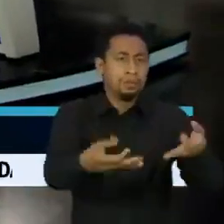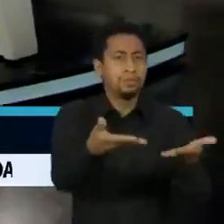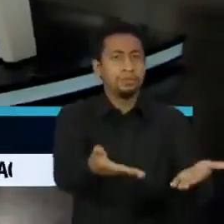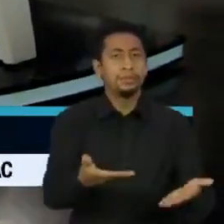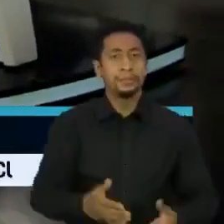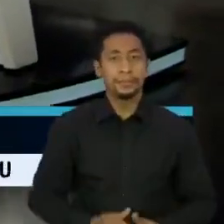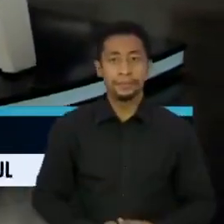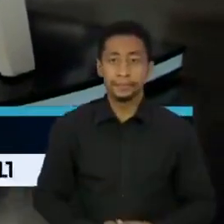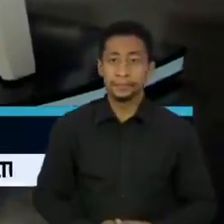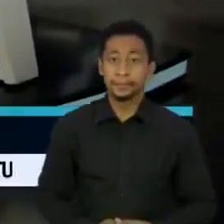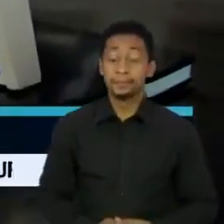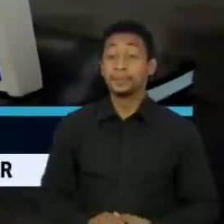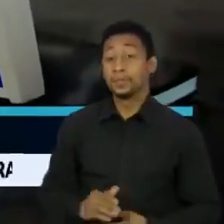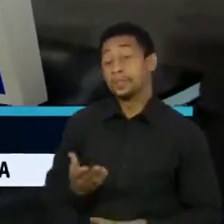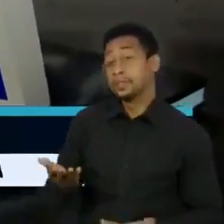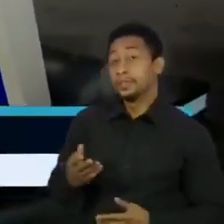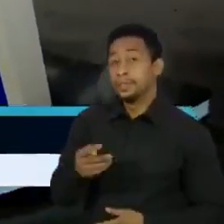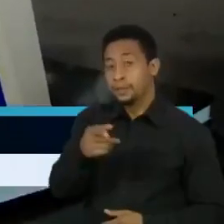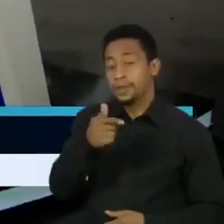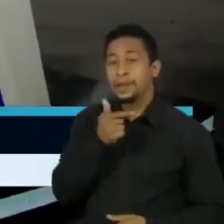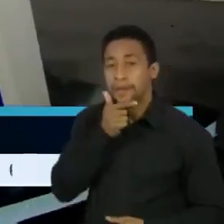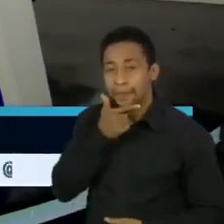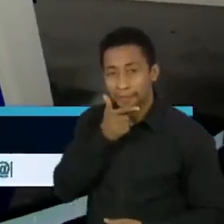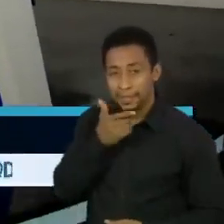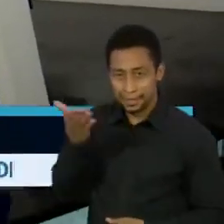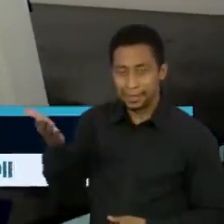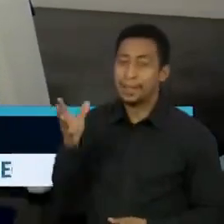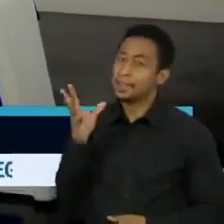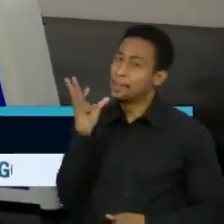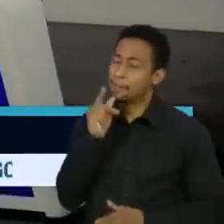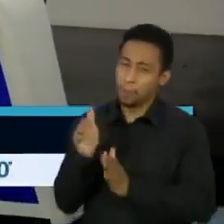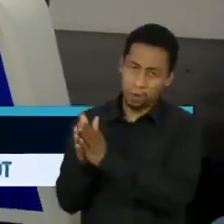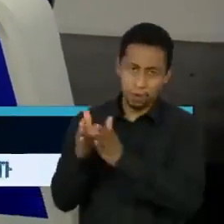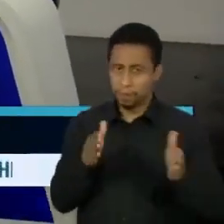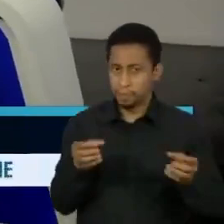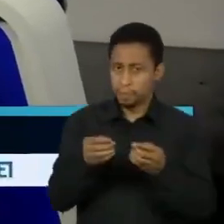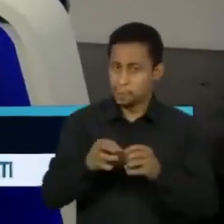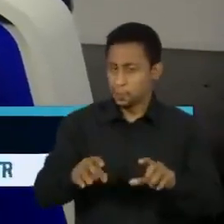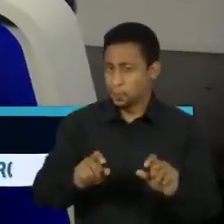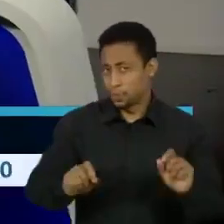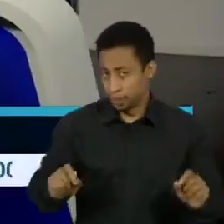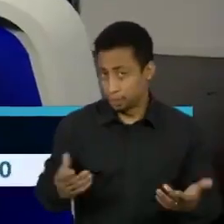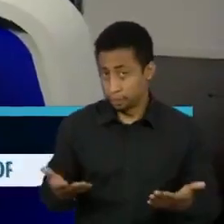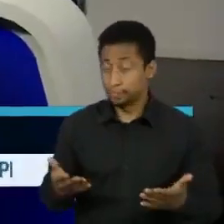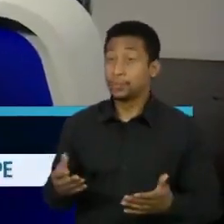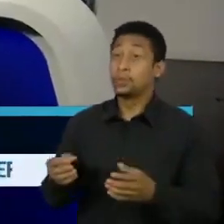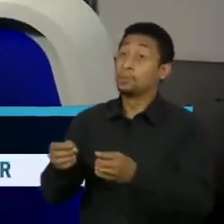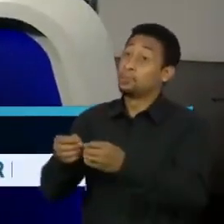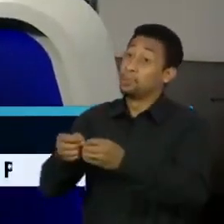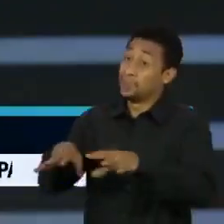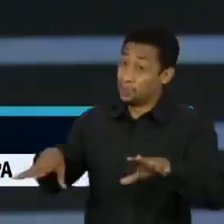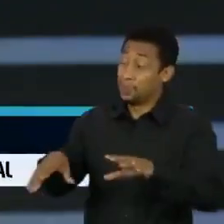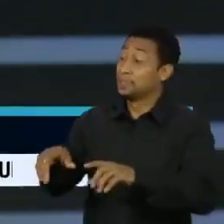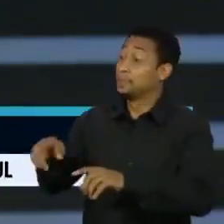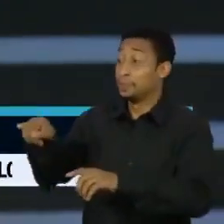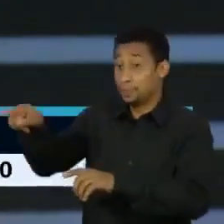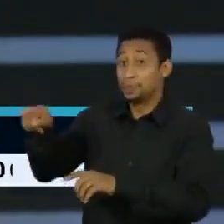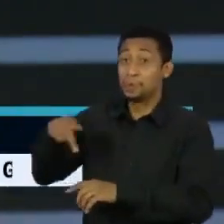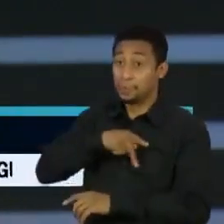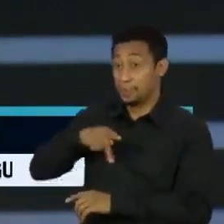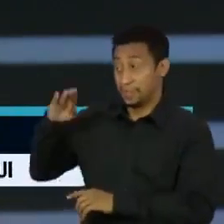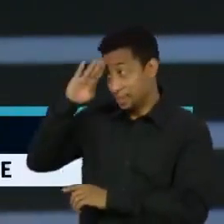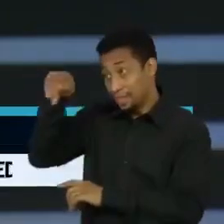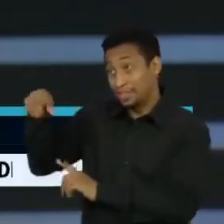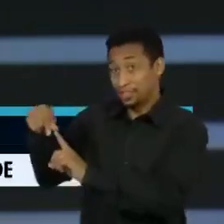a Vila quais os efeitos dessa demora é pior para quem não é um desgaste Claro para Quem indicou primeiro presidente da